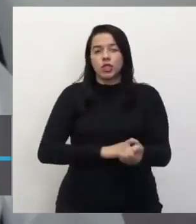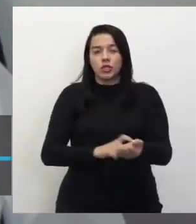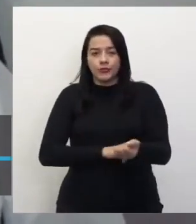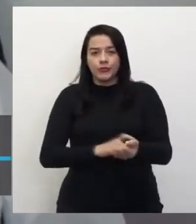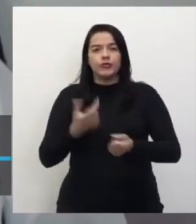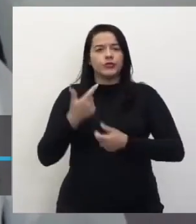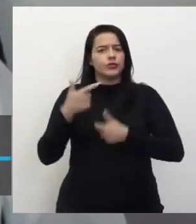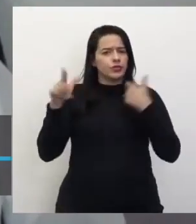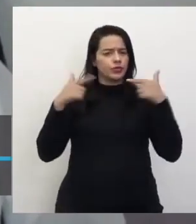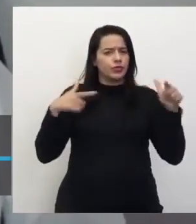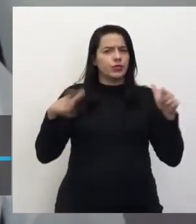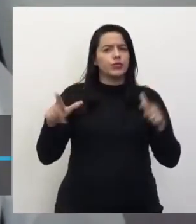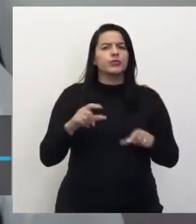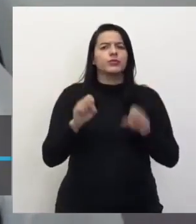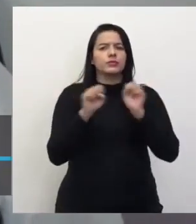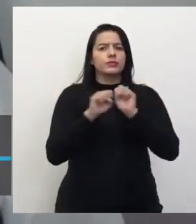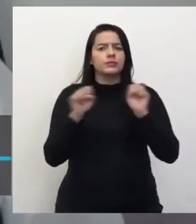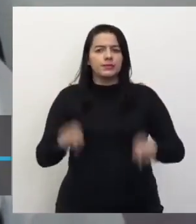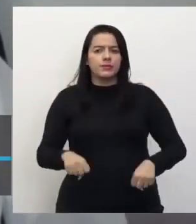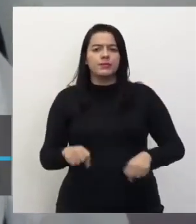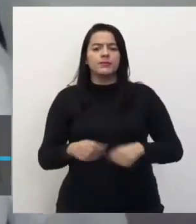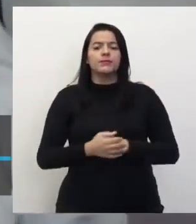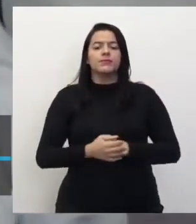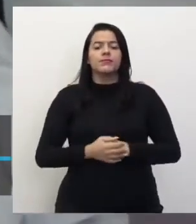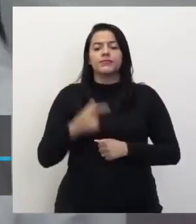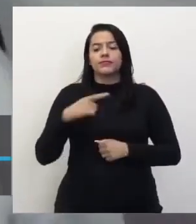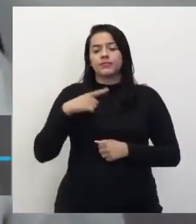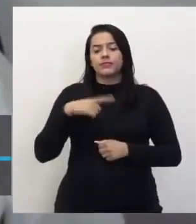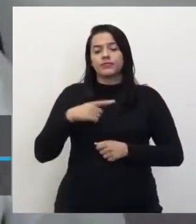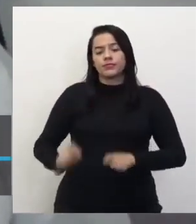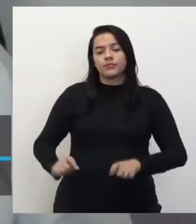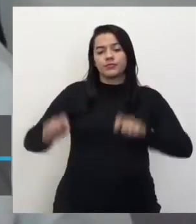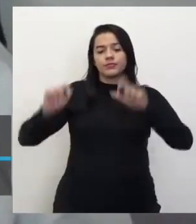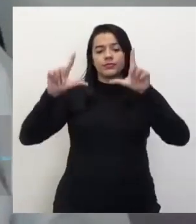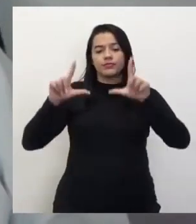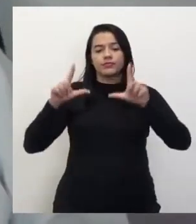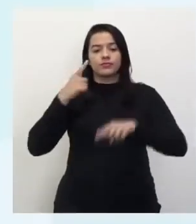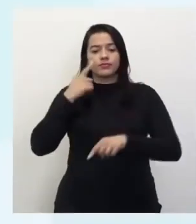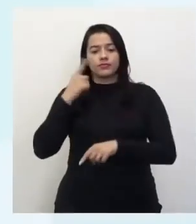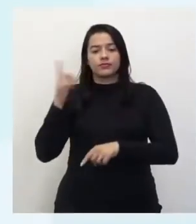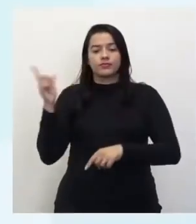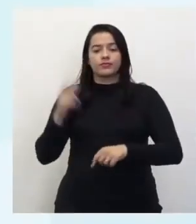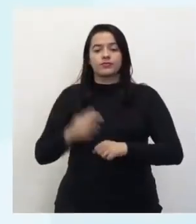tá? Sabe o que é legal também? Ó, dá uma olhada, acho que tem um slidezinho aí.